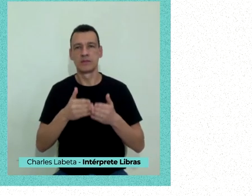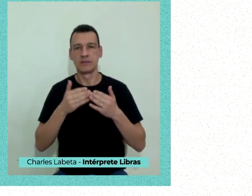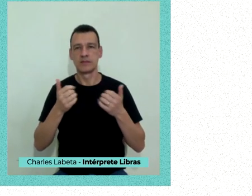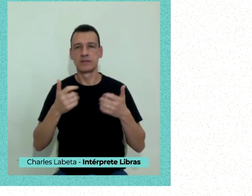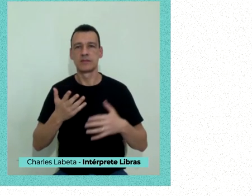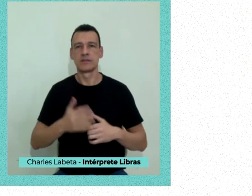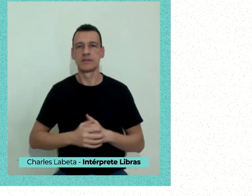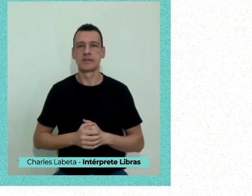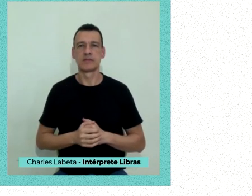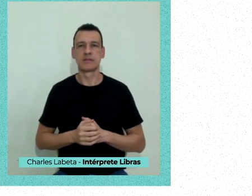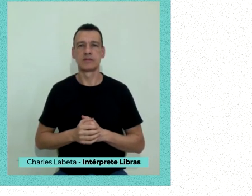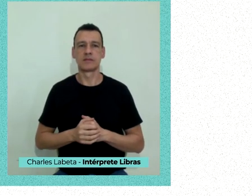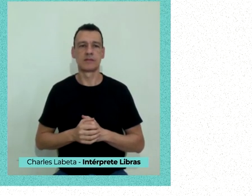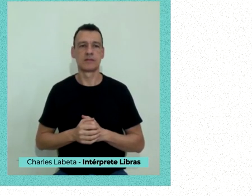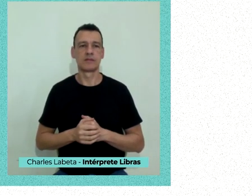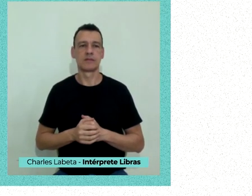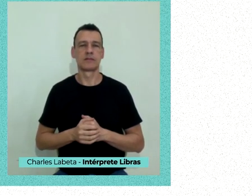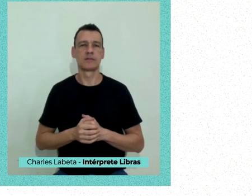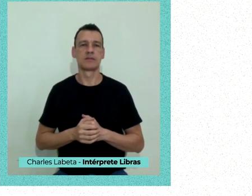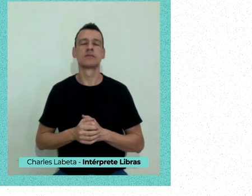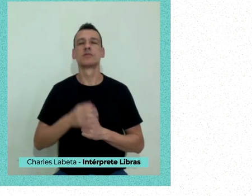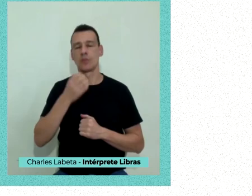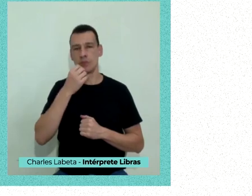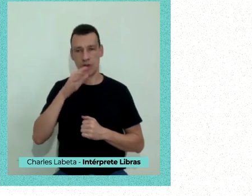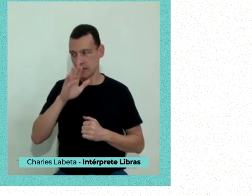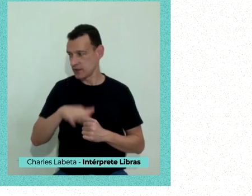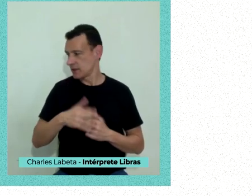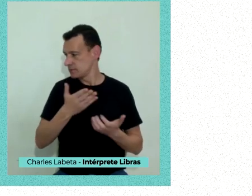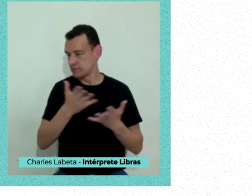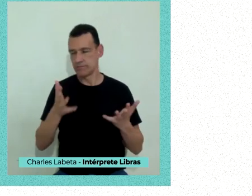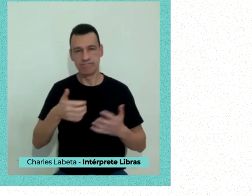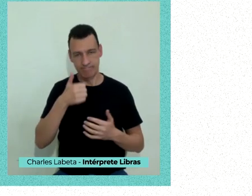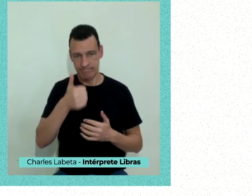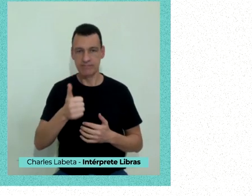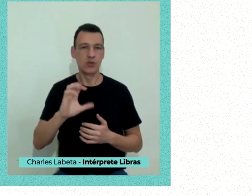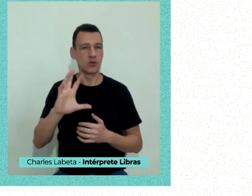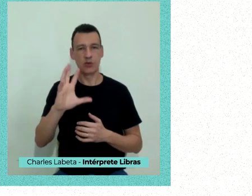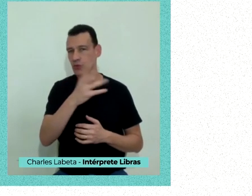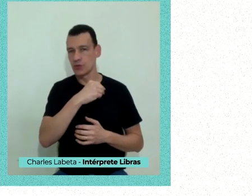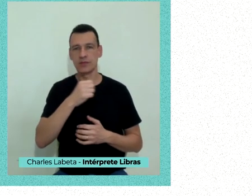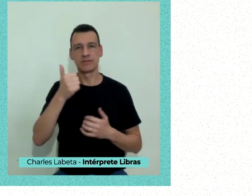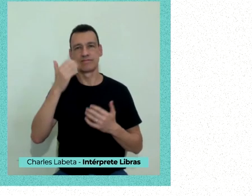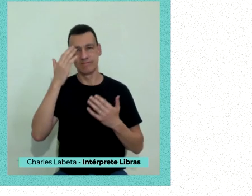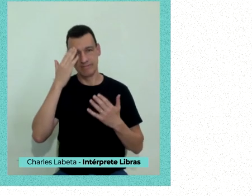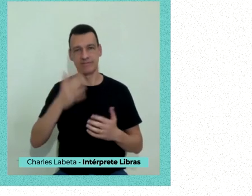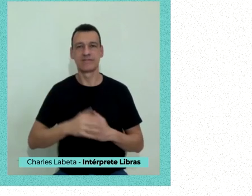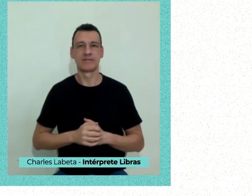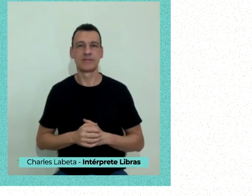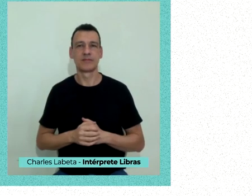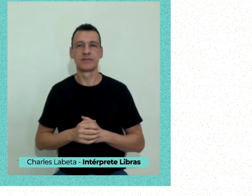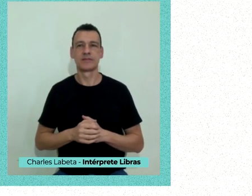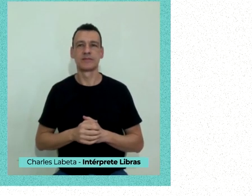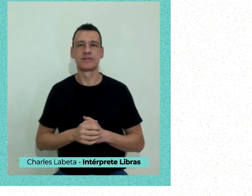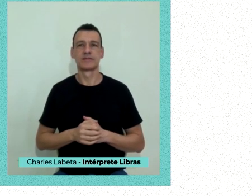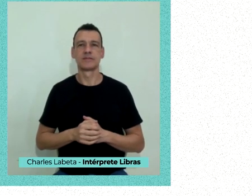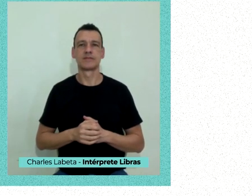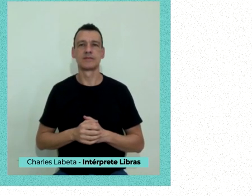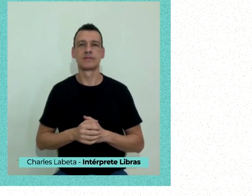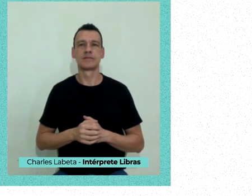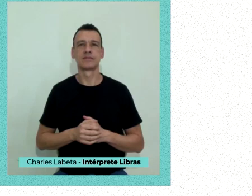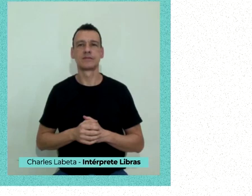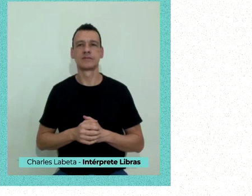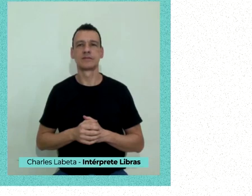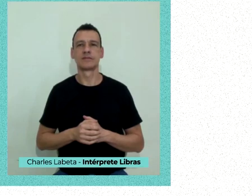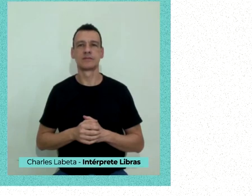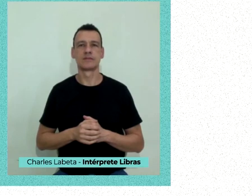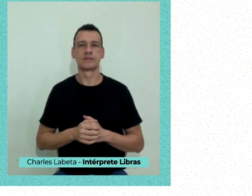Boa tarde, inicialmente para todos, para todos, para todes. É muito pertinente esse diálogo nesse momento